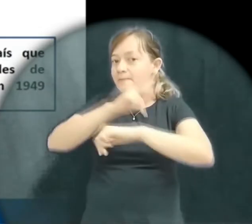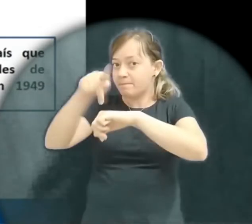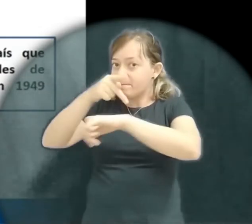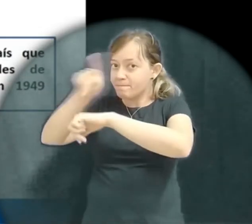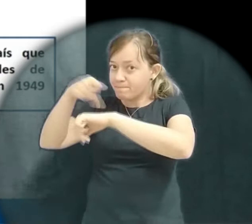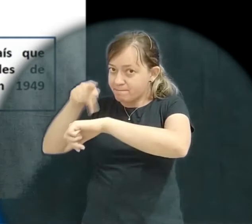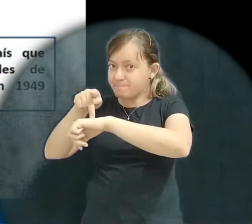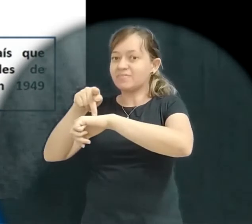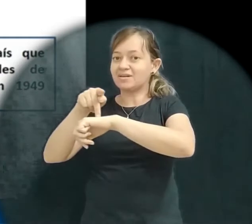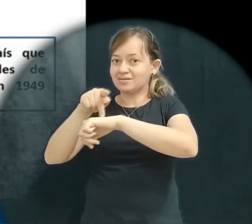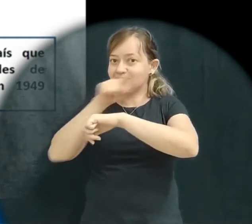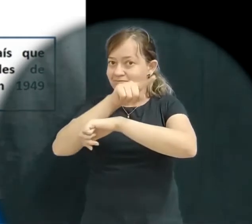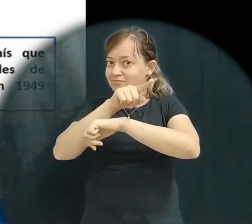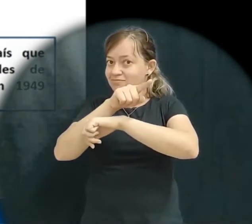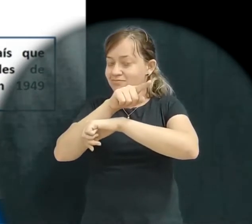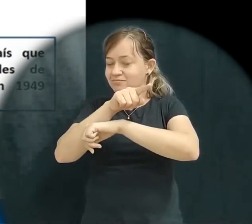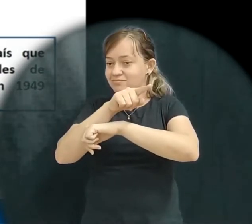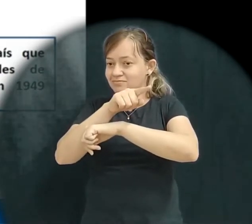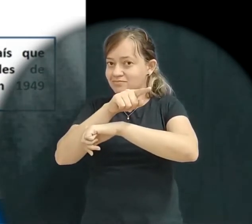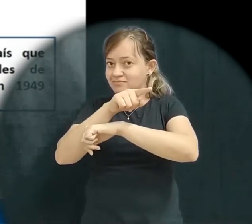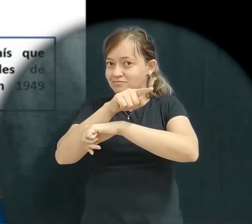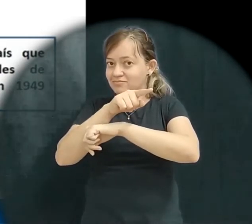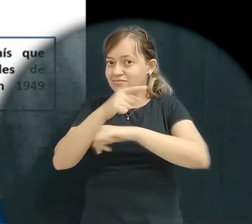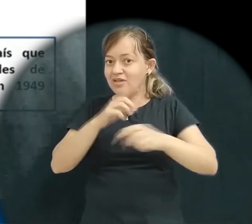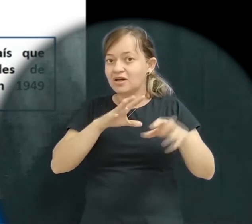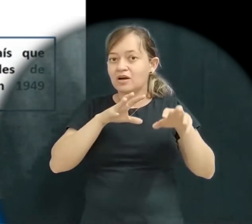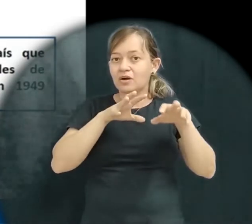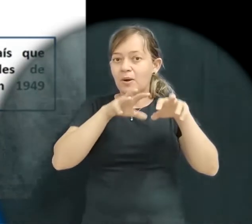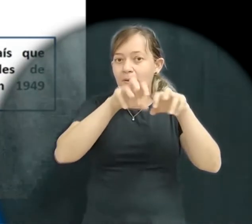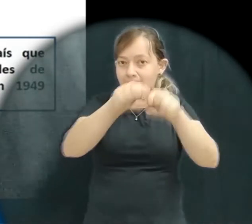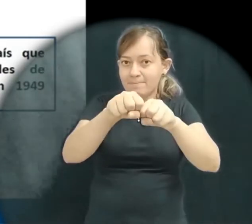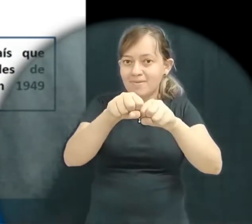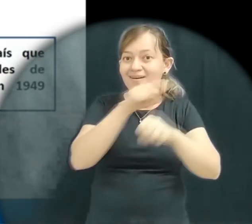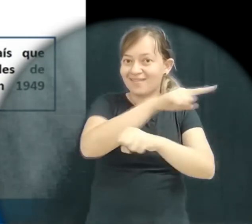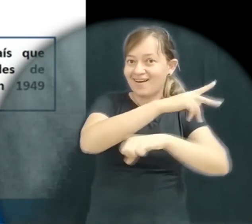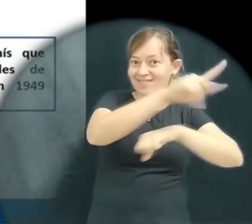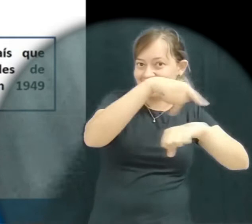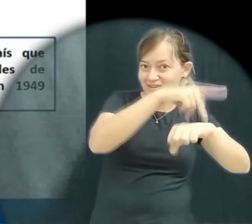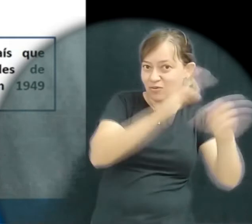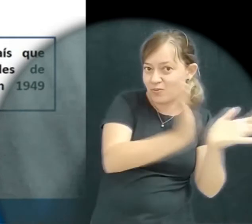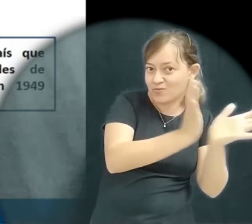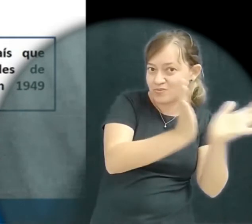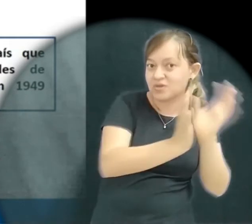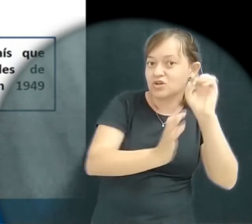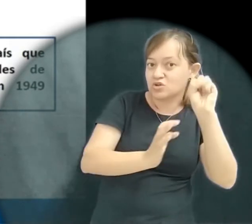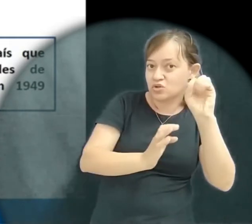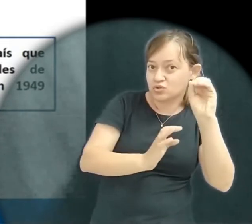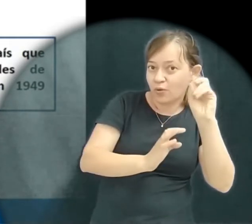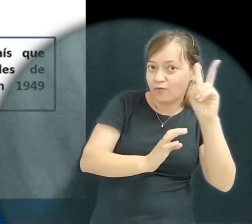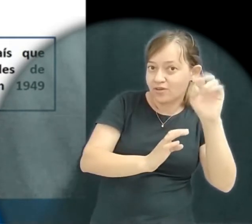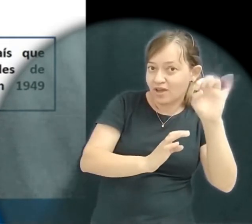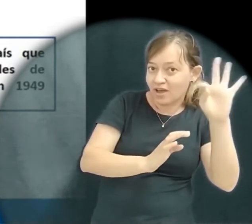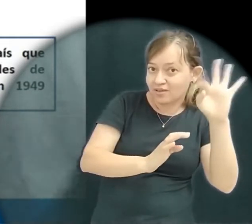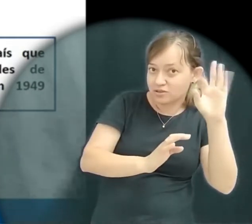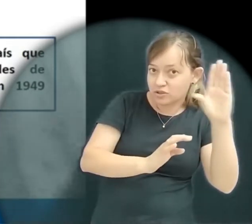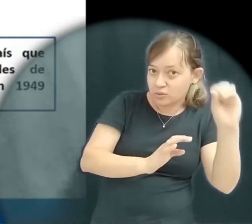os países que tivessem ameaça de domínio dos soviéticos. Então, no momento em que um país tivesse essa ameaça de domínio,